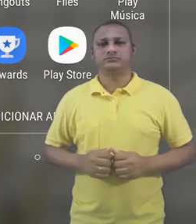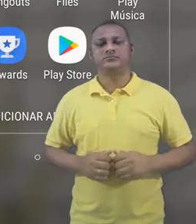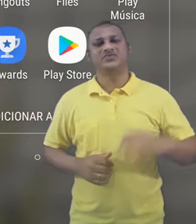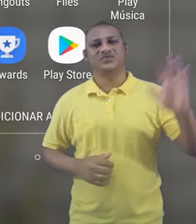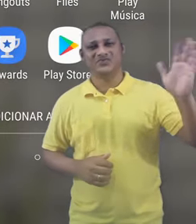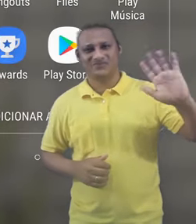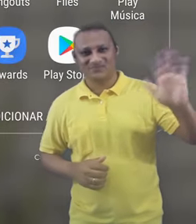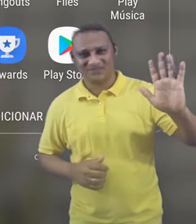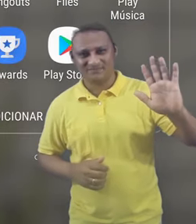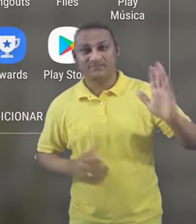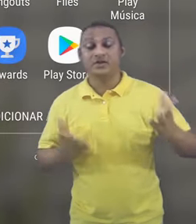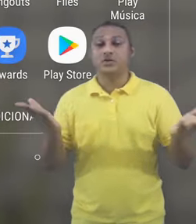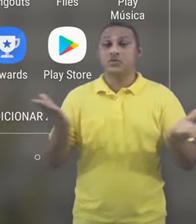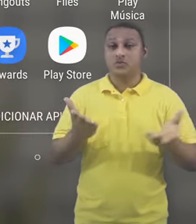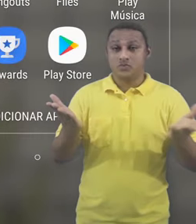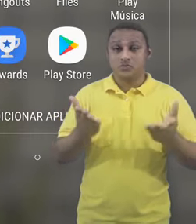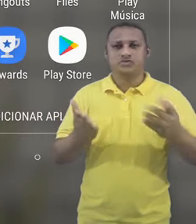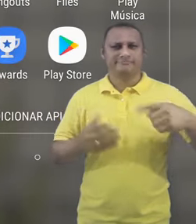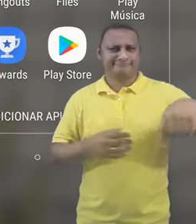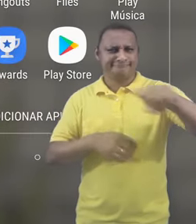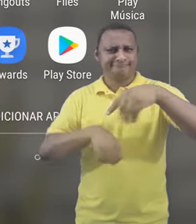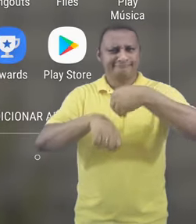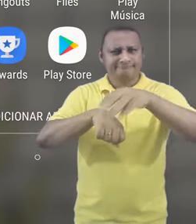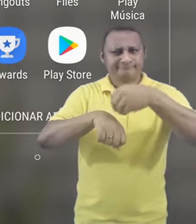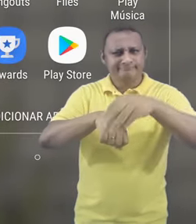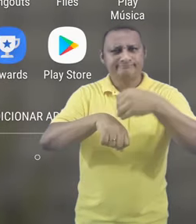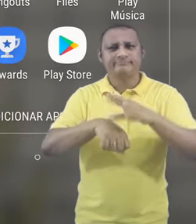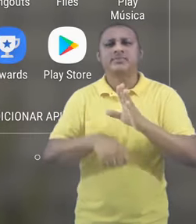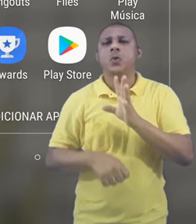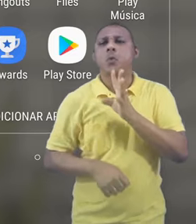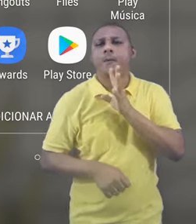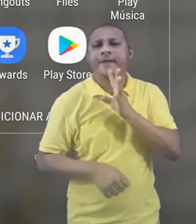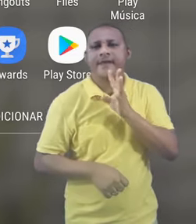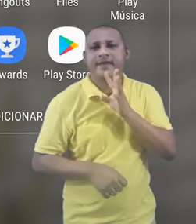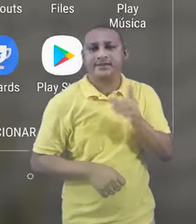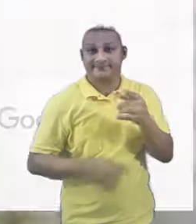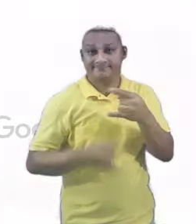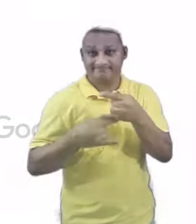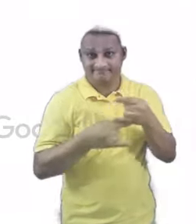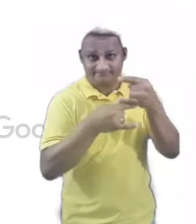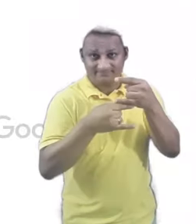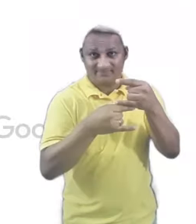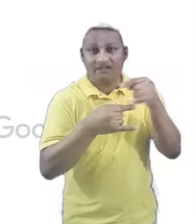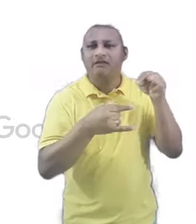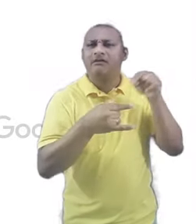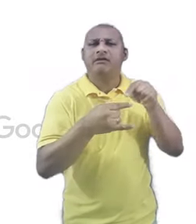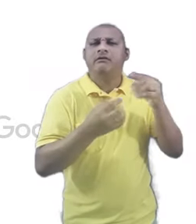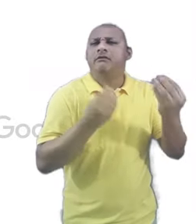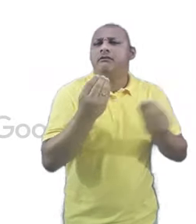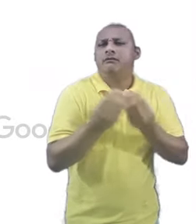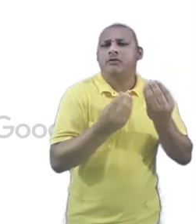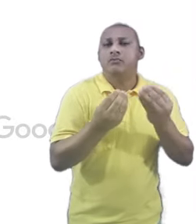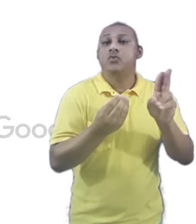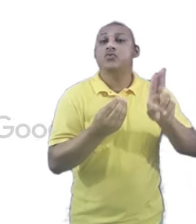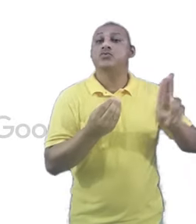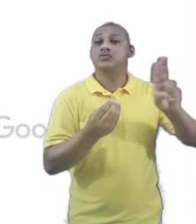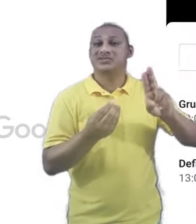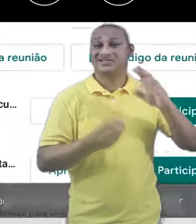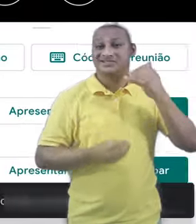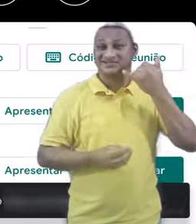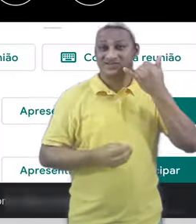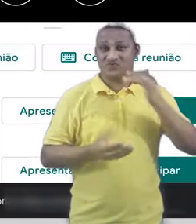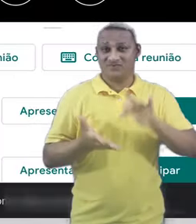o Olá hoje vamos conhecer a interface do Google Meet no celular e também algumas possibilidades